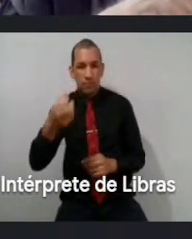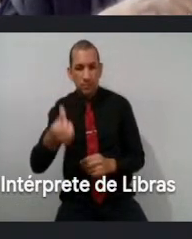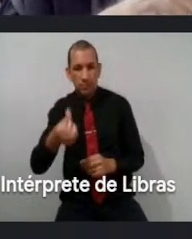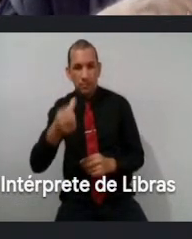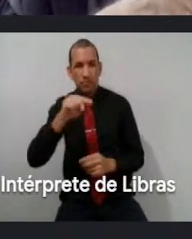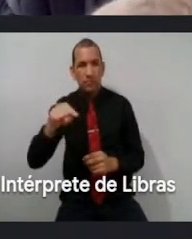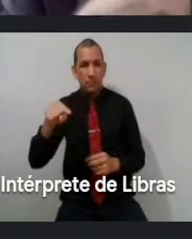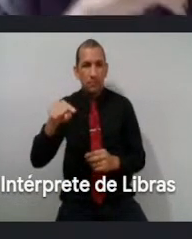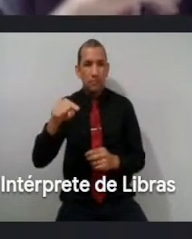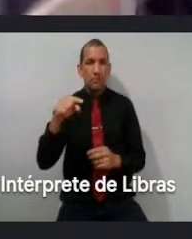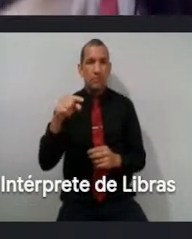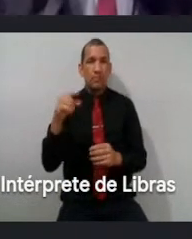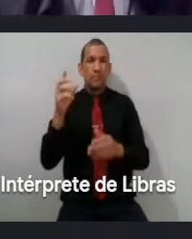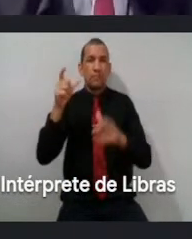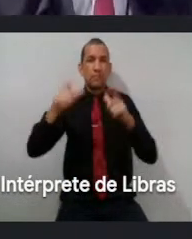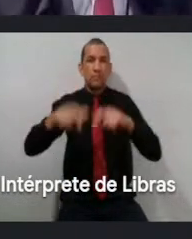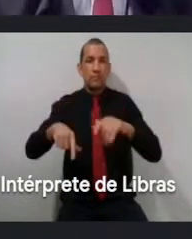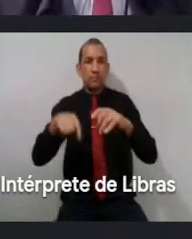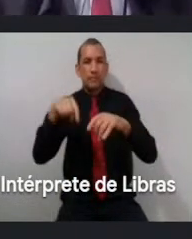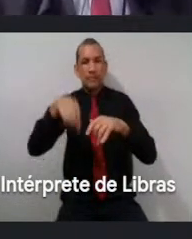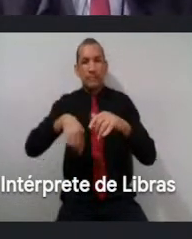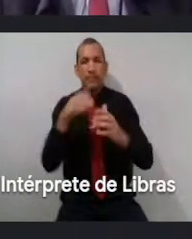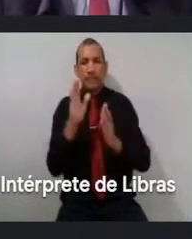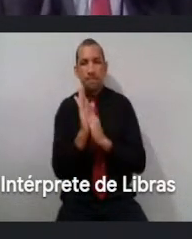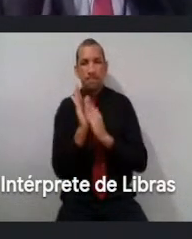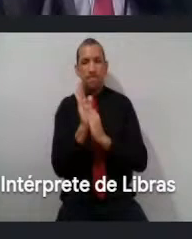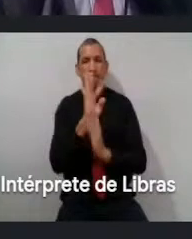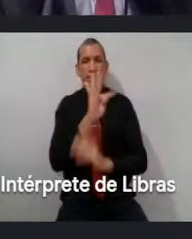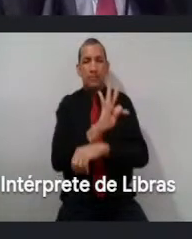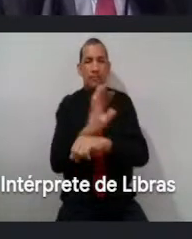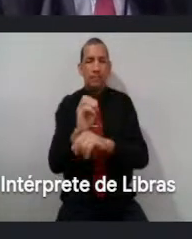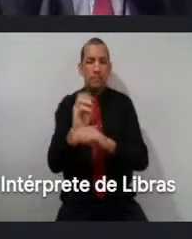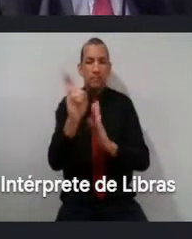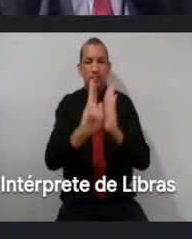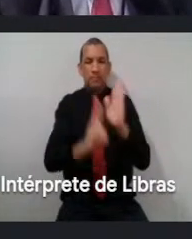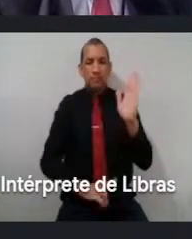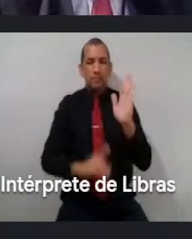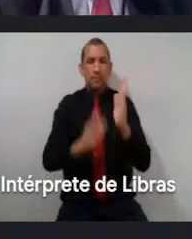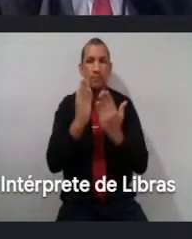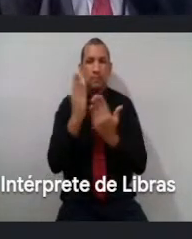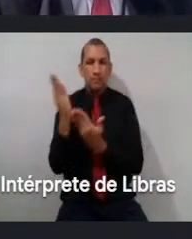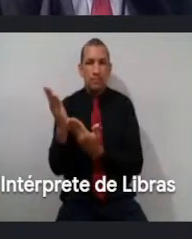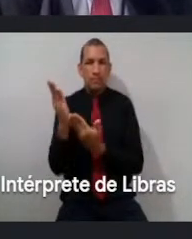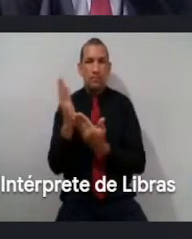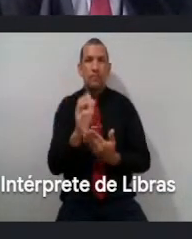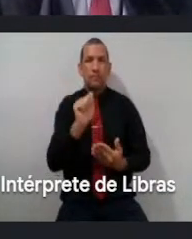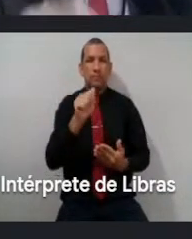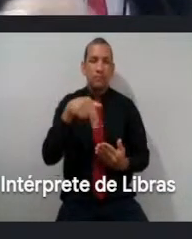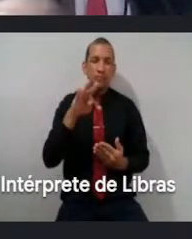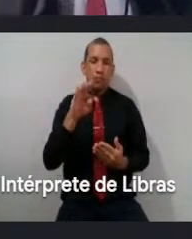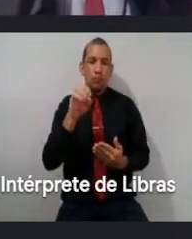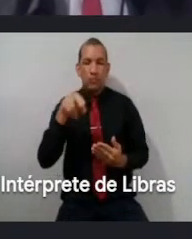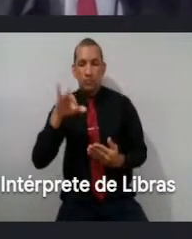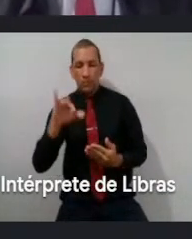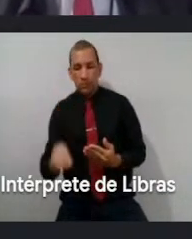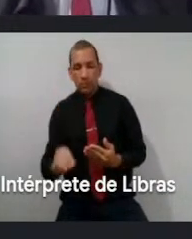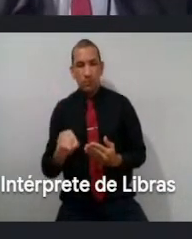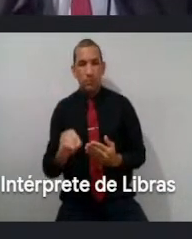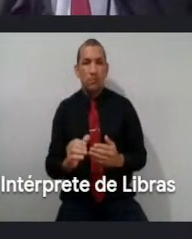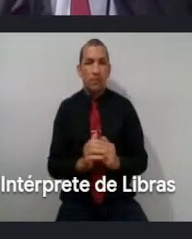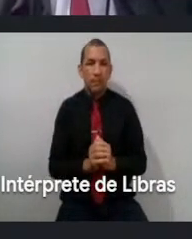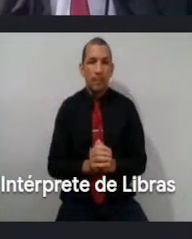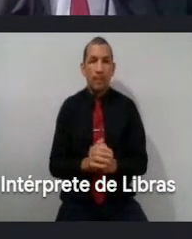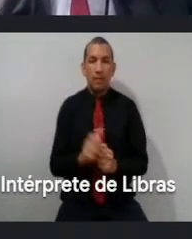pontos dois mil e uma origem Palmas Tocantins da relatoria do Dr Antonio Paim blog O requerente Vicente